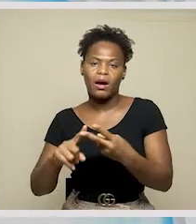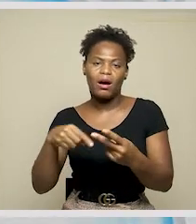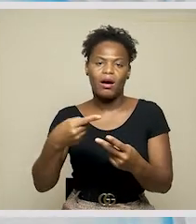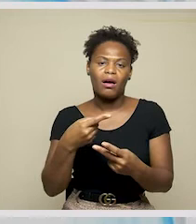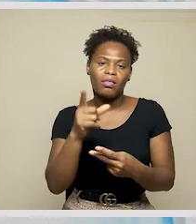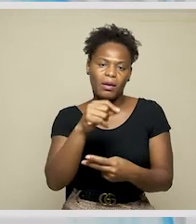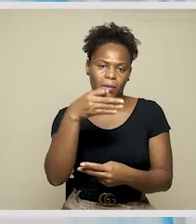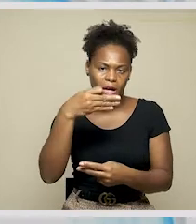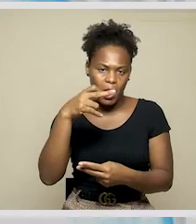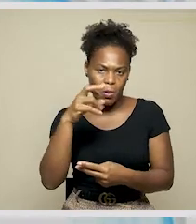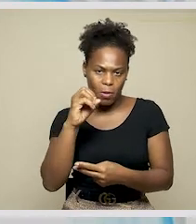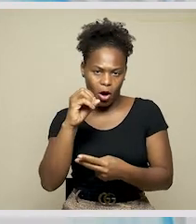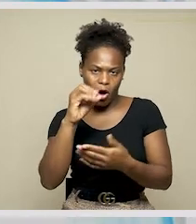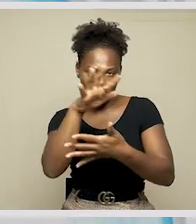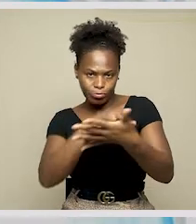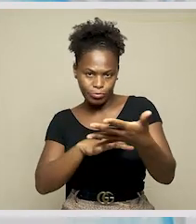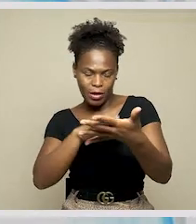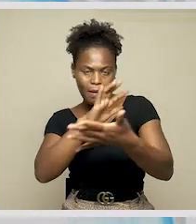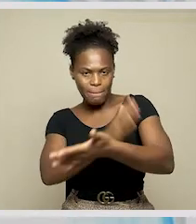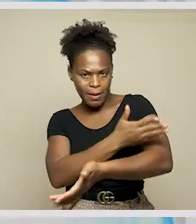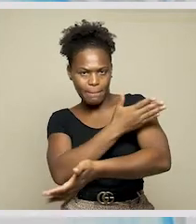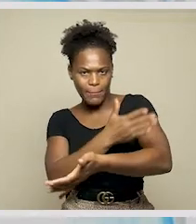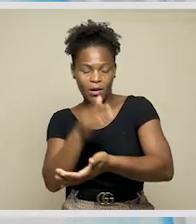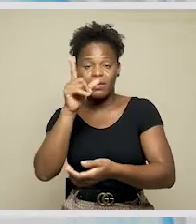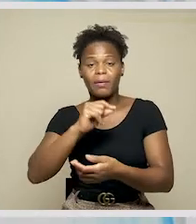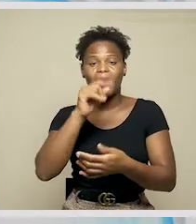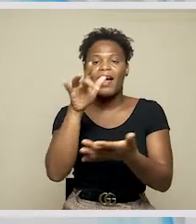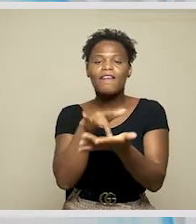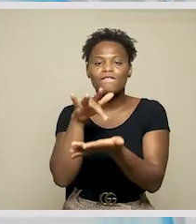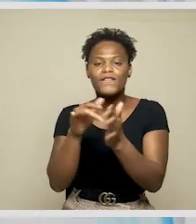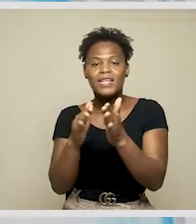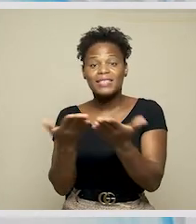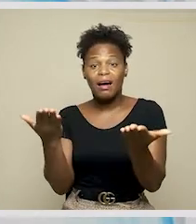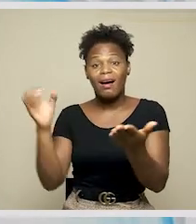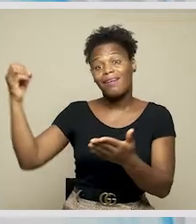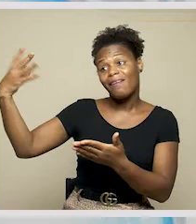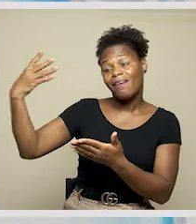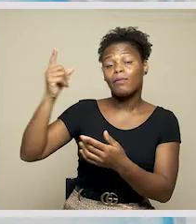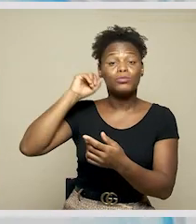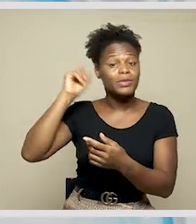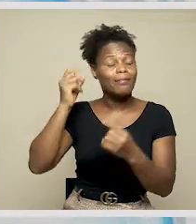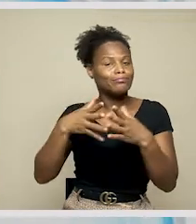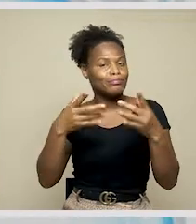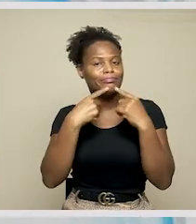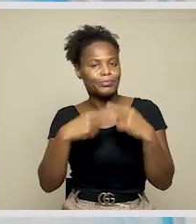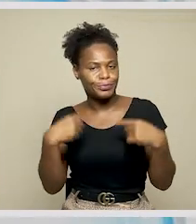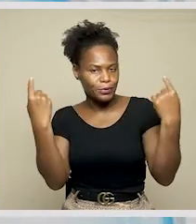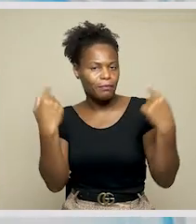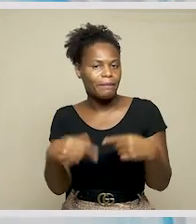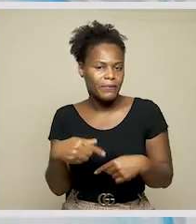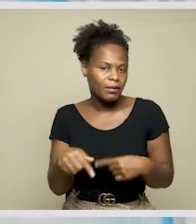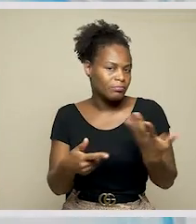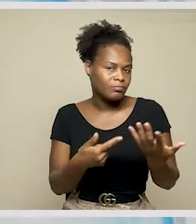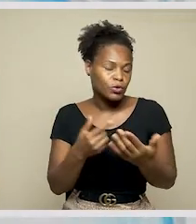as prosas, também a revista Claridade teve uma importância muito grande na divulgação